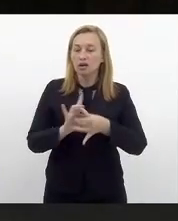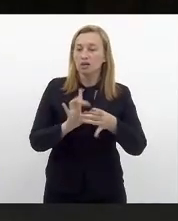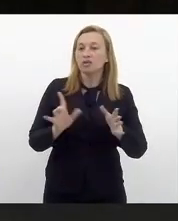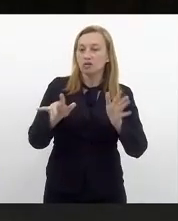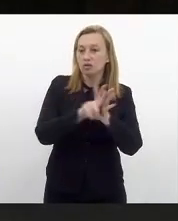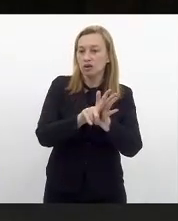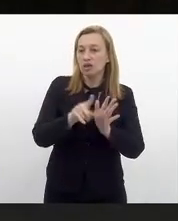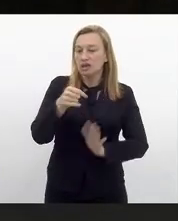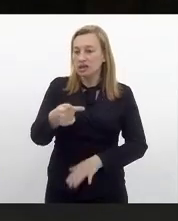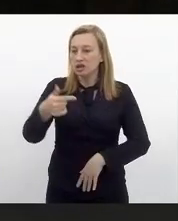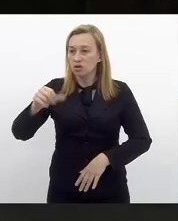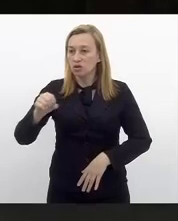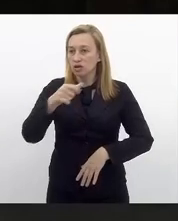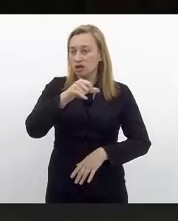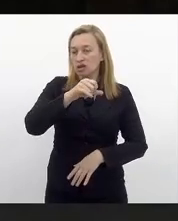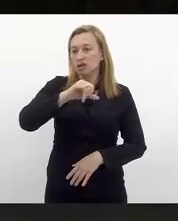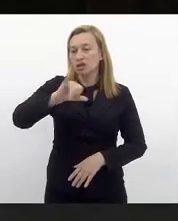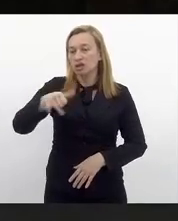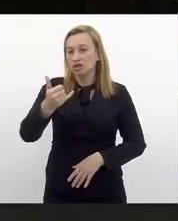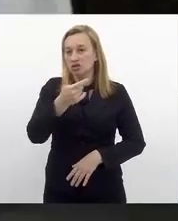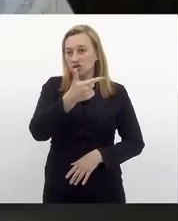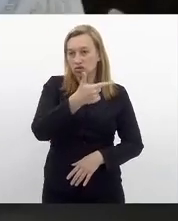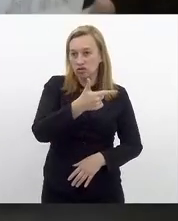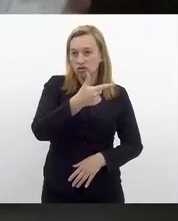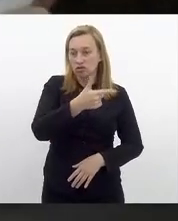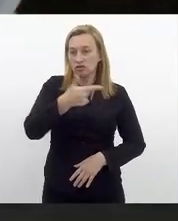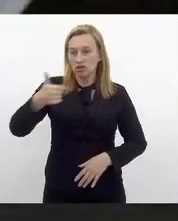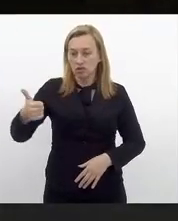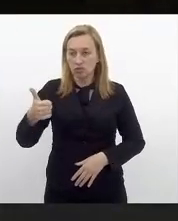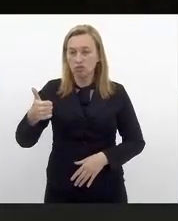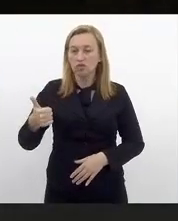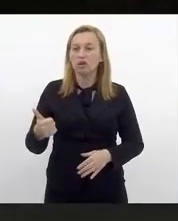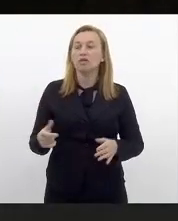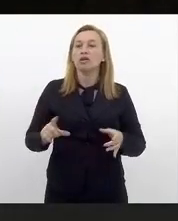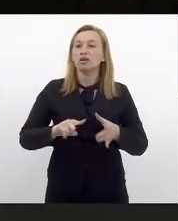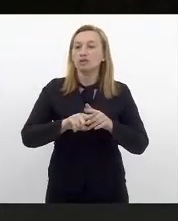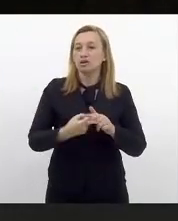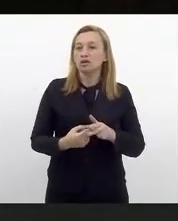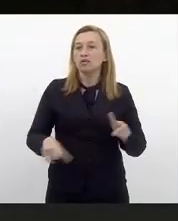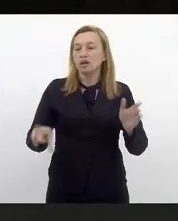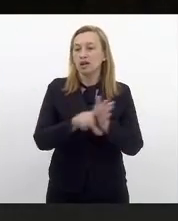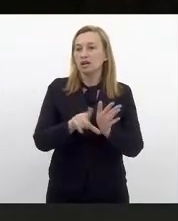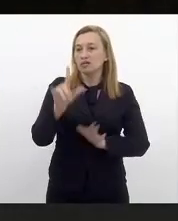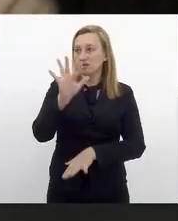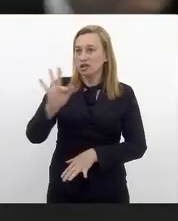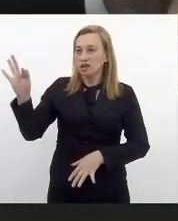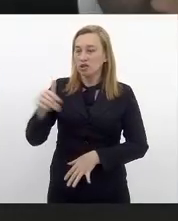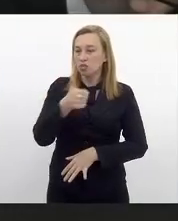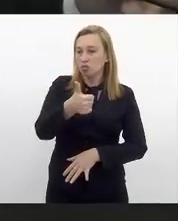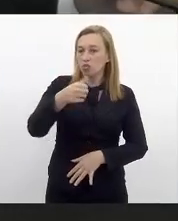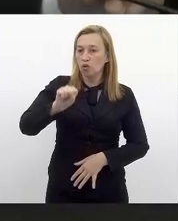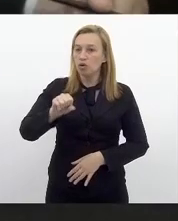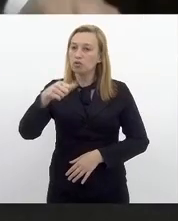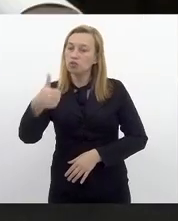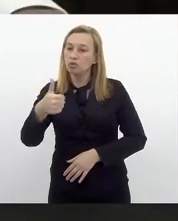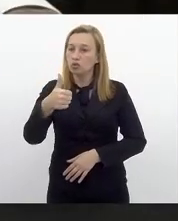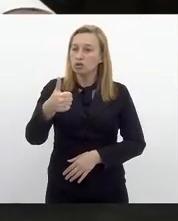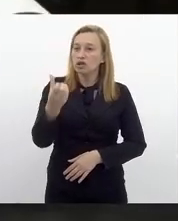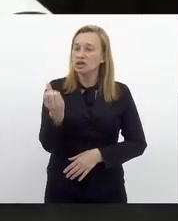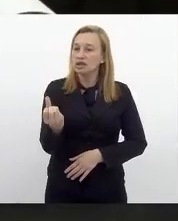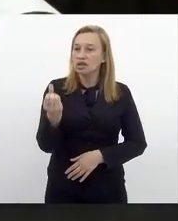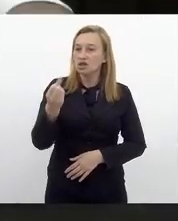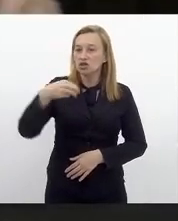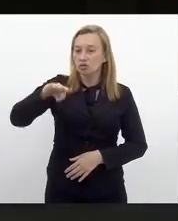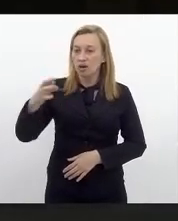Federal 1783 de Janeiro de 21 ambas alteradas pela lei complementar Federal nº 18 1 e